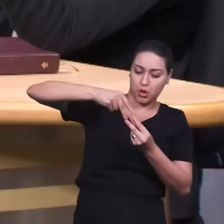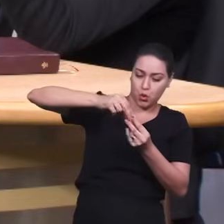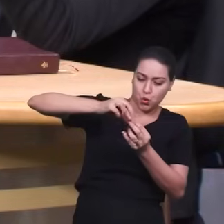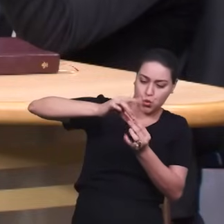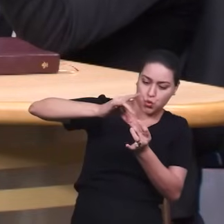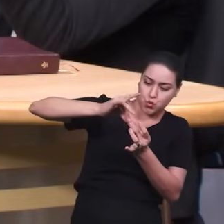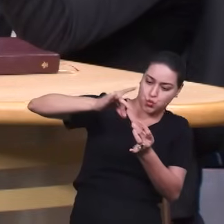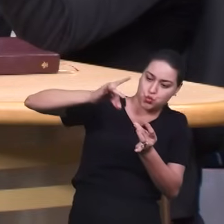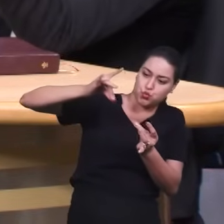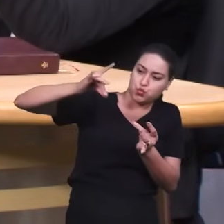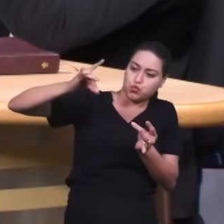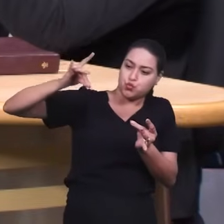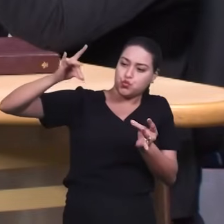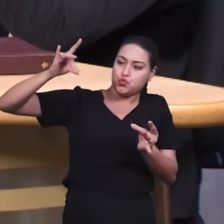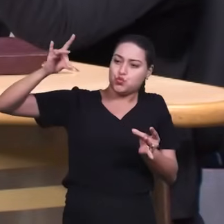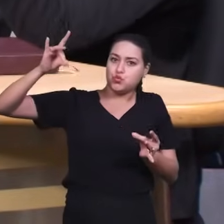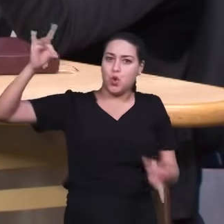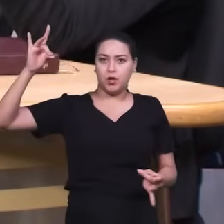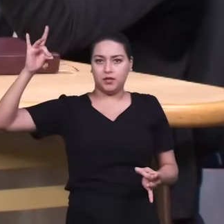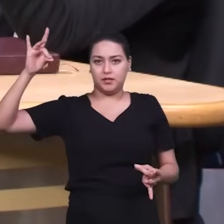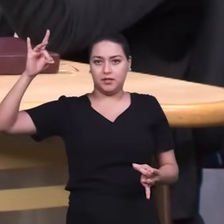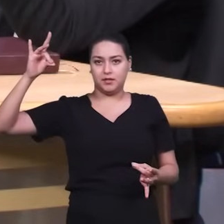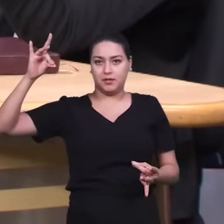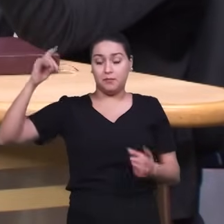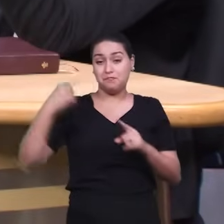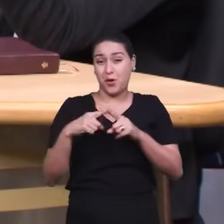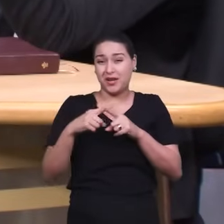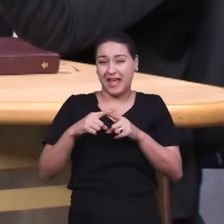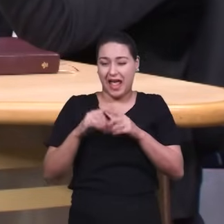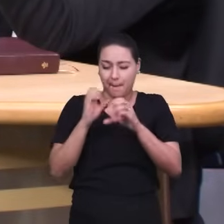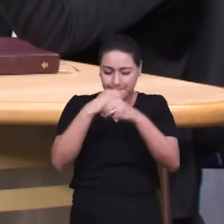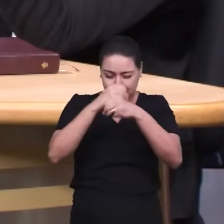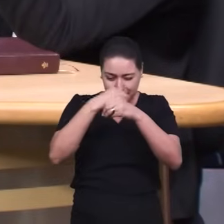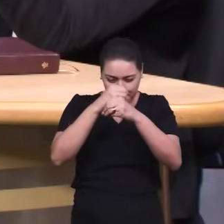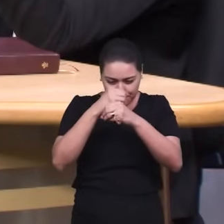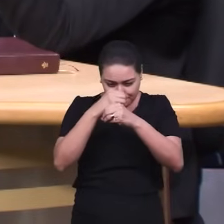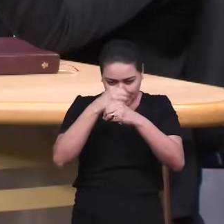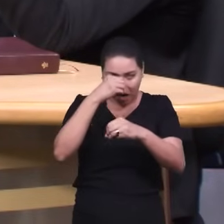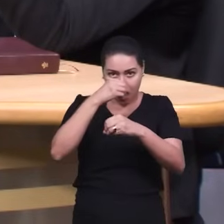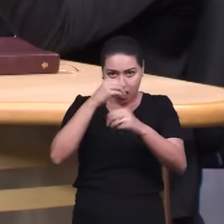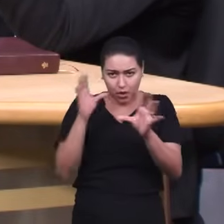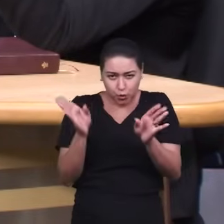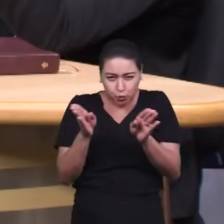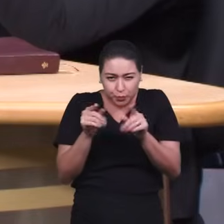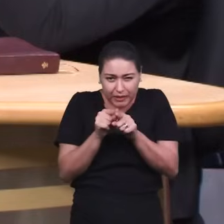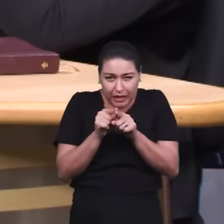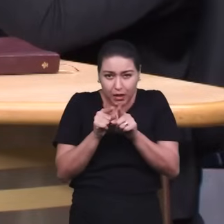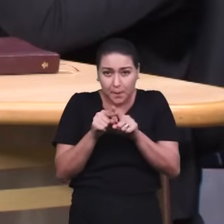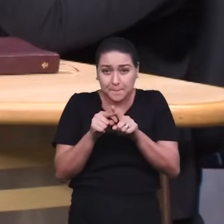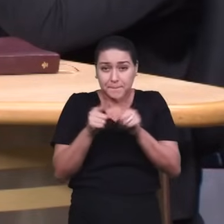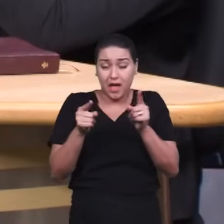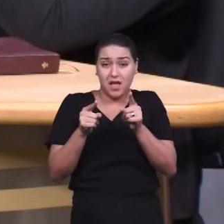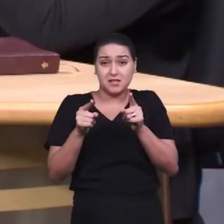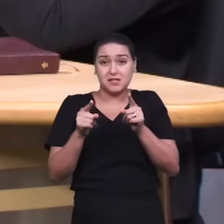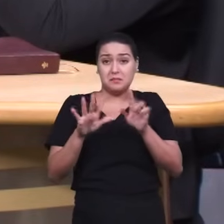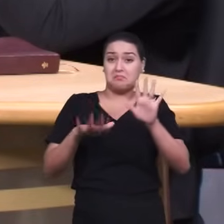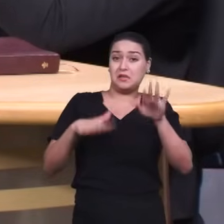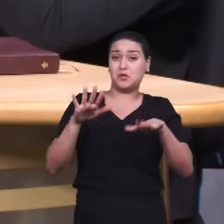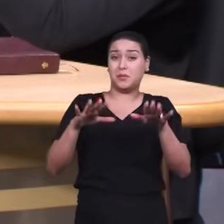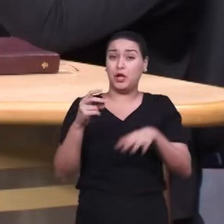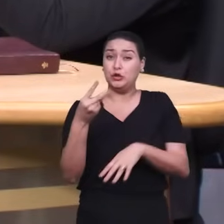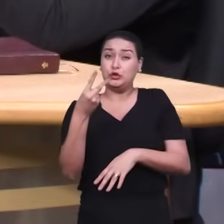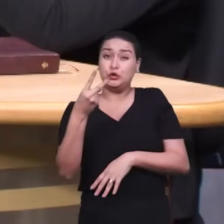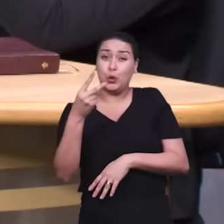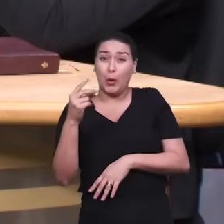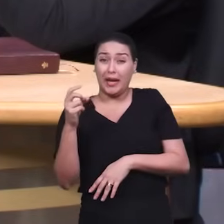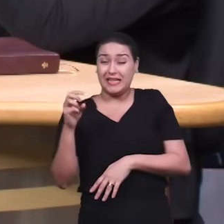estica, né, se é possível esticar todo esse DNA, embora ele seja microscópico, ele vai atingir